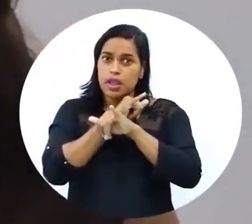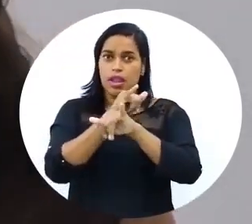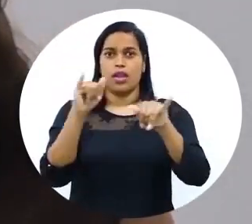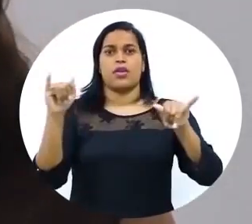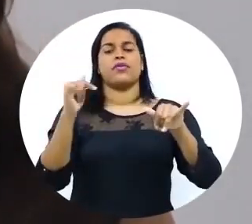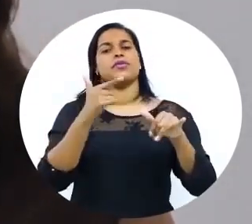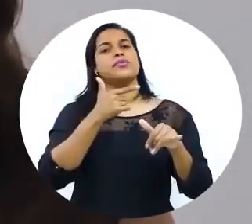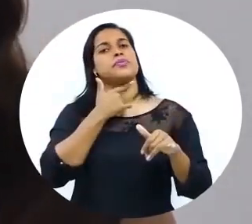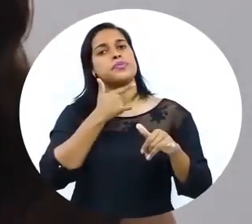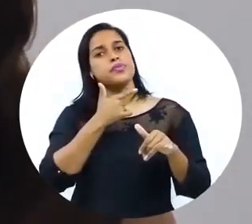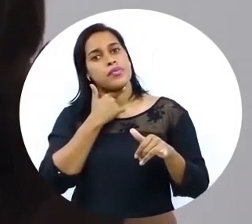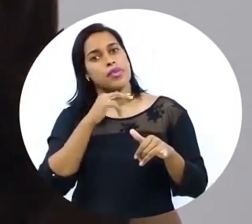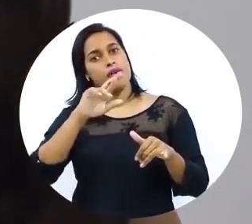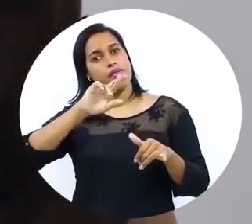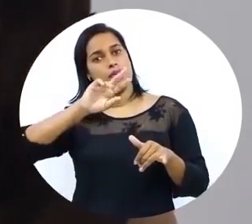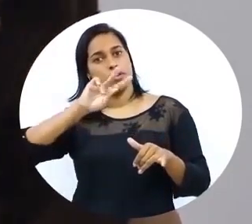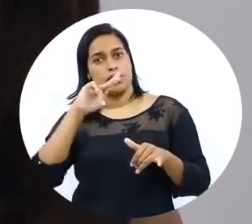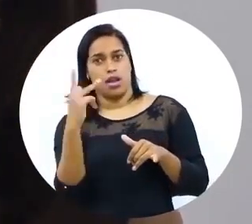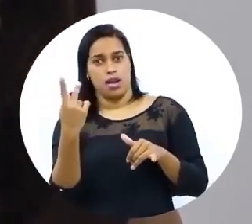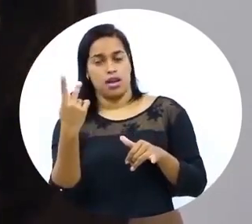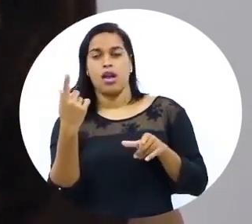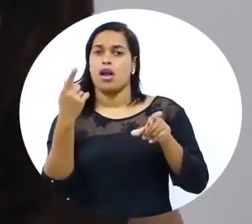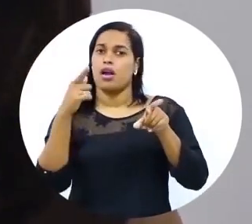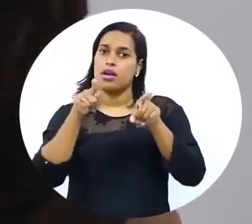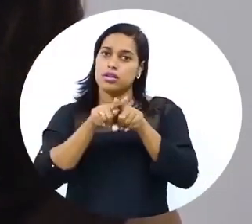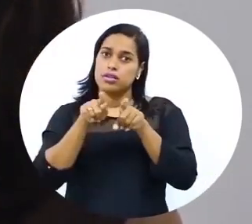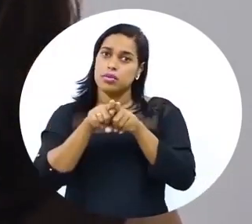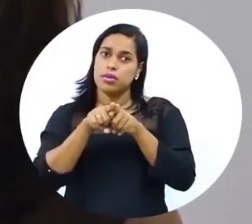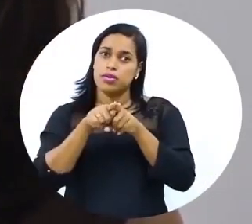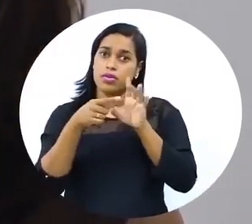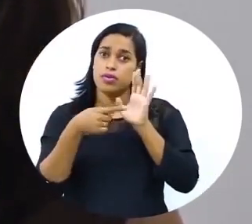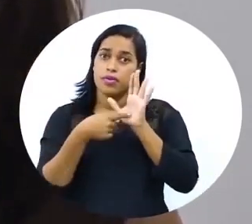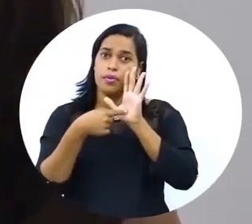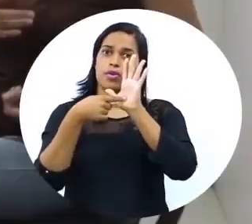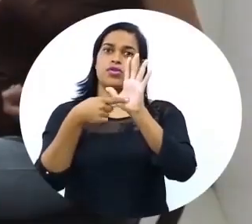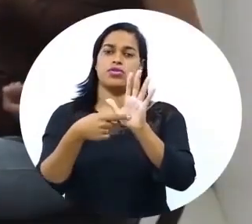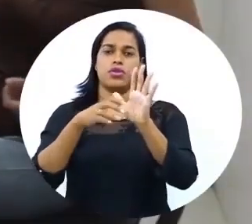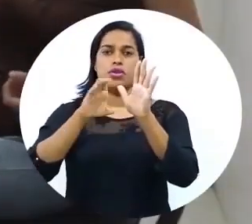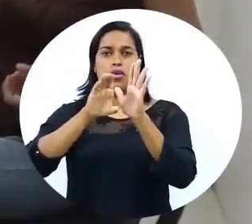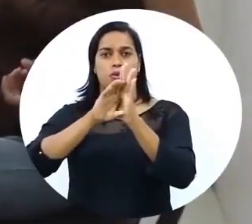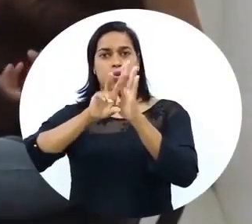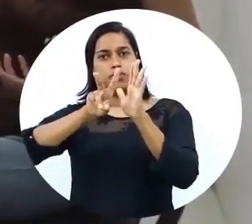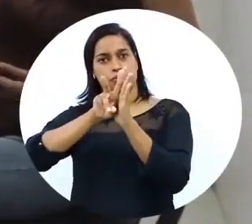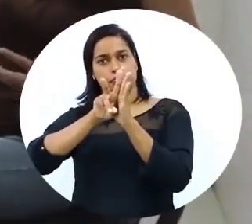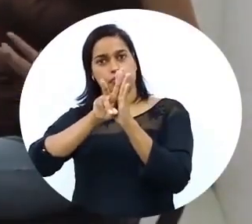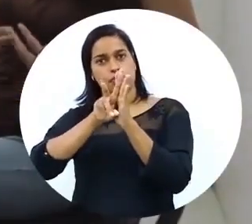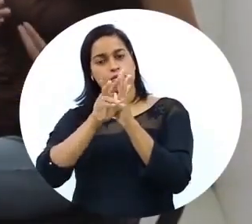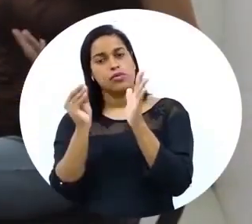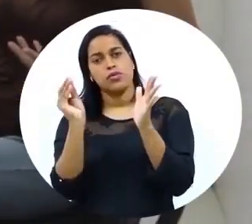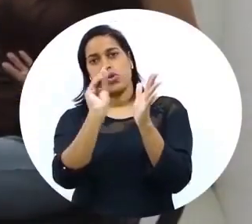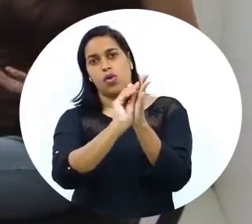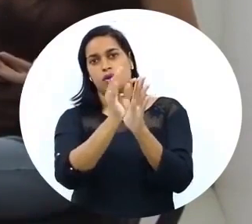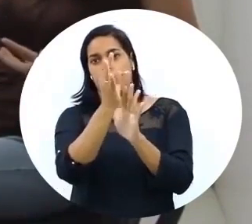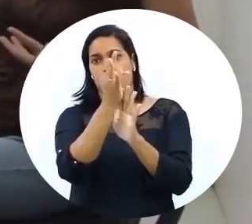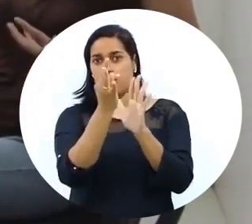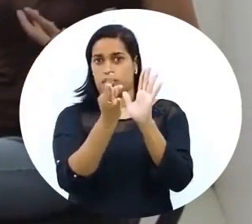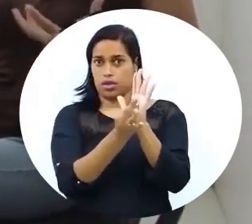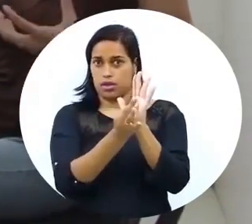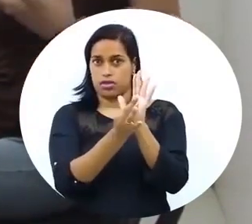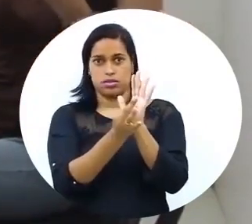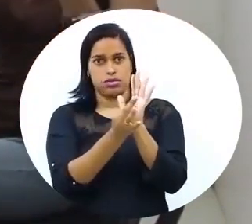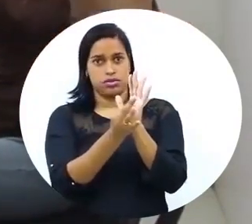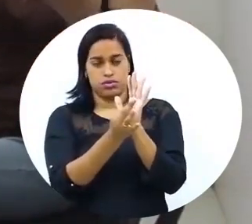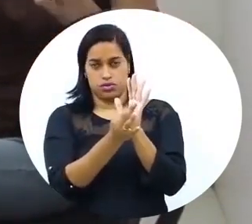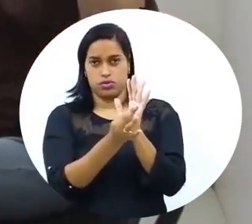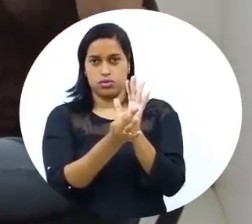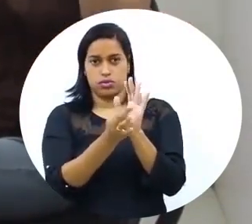vaga, né, pela área de recursos humanos. E quando você for anexar esse currículo, você colocar um texto, uma iniciação,